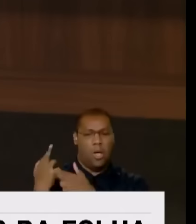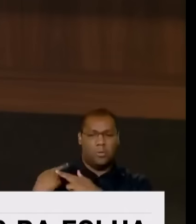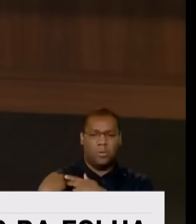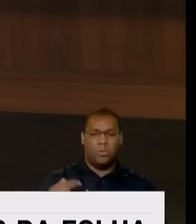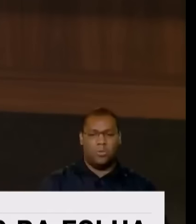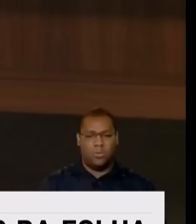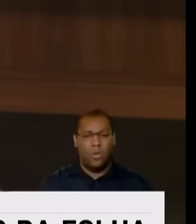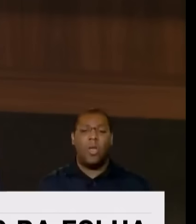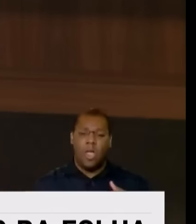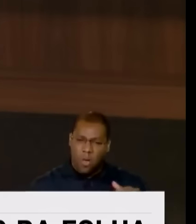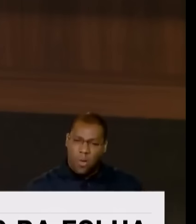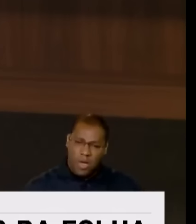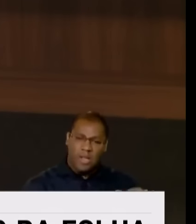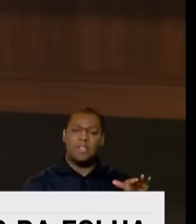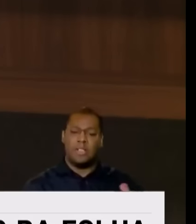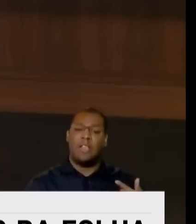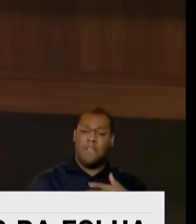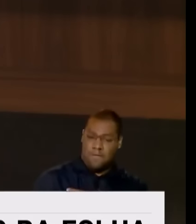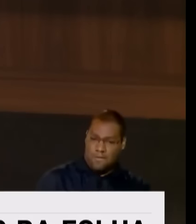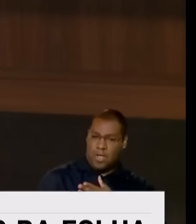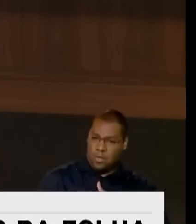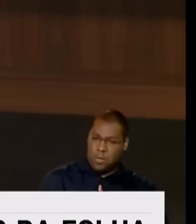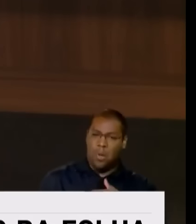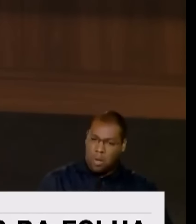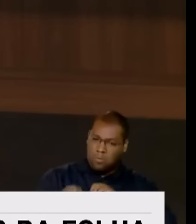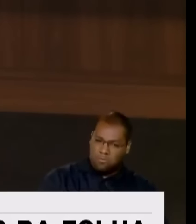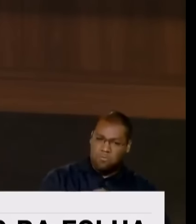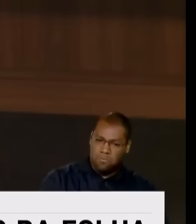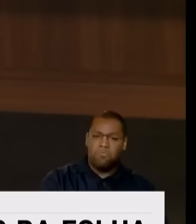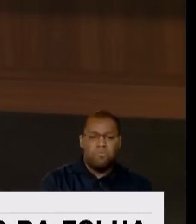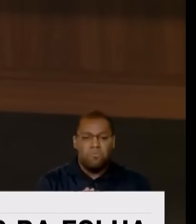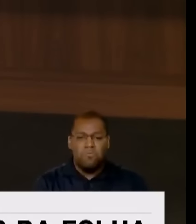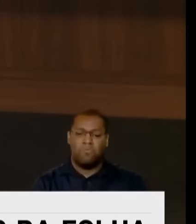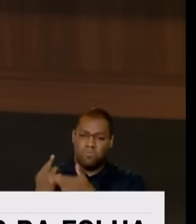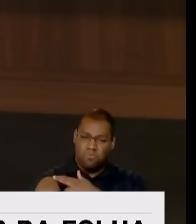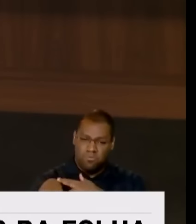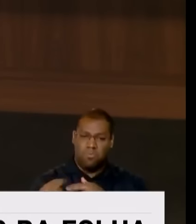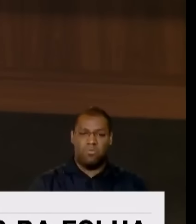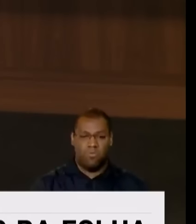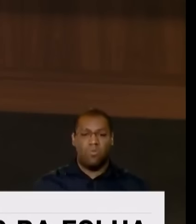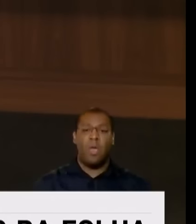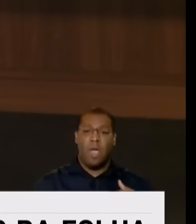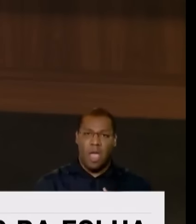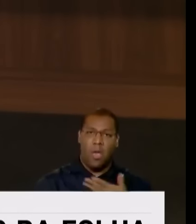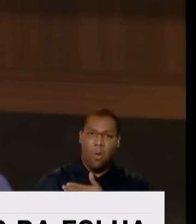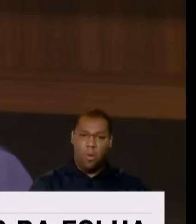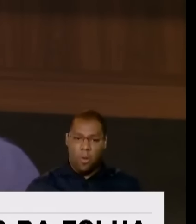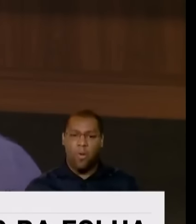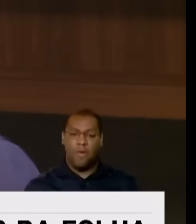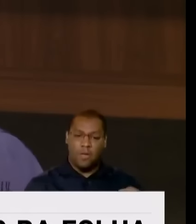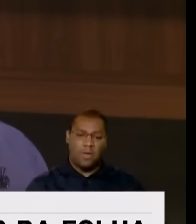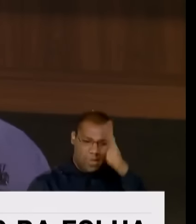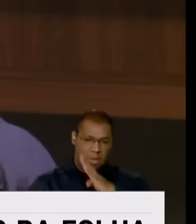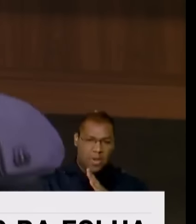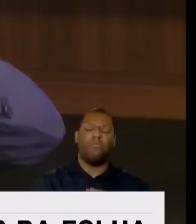fui criado, assim eu criei meus filhos e assim eu quero governar o Brasil. Quero cuidar desse país, tendo responsabilidade. Eu não